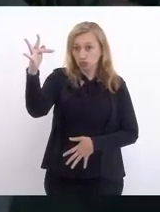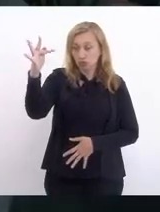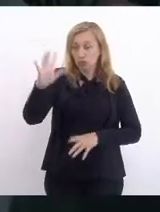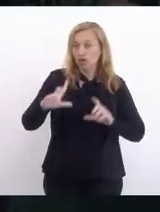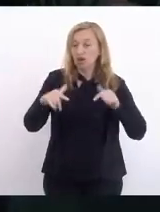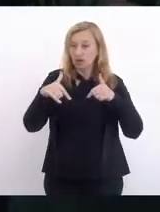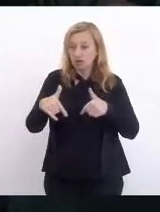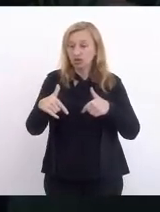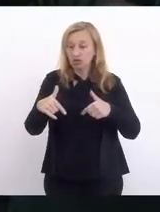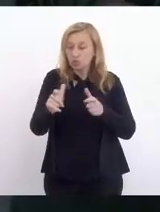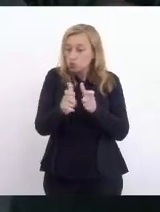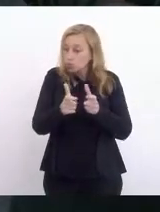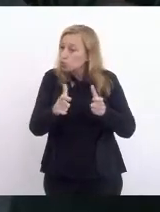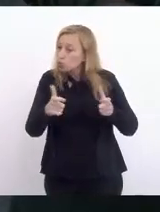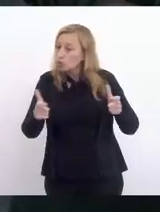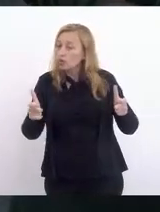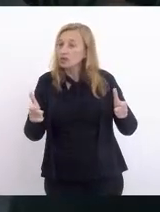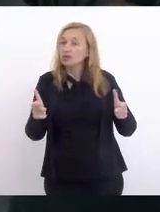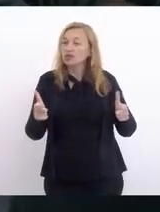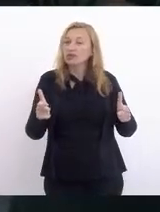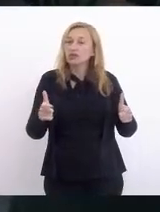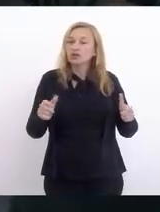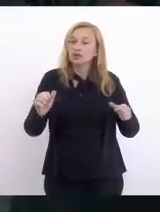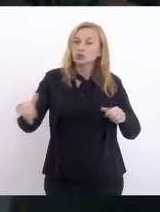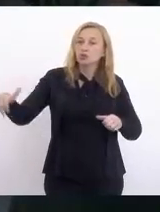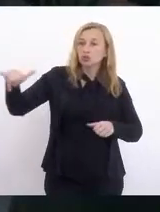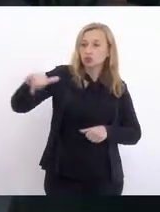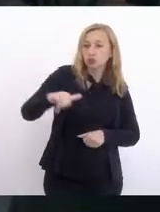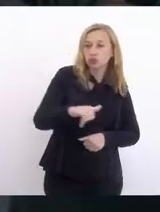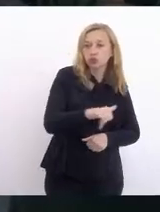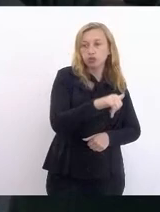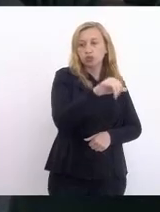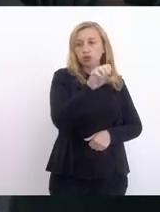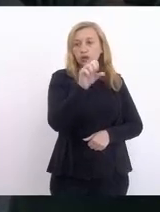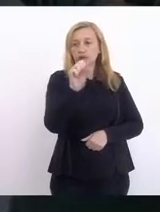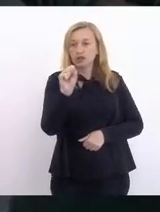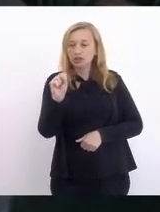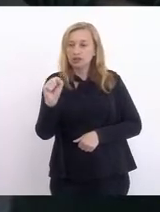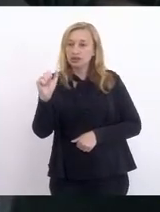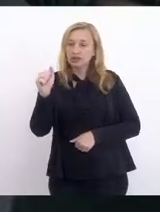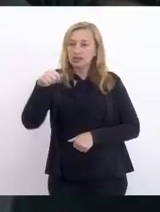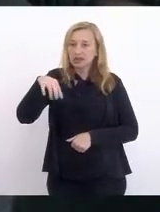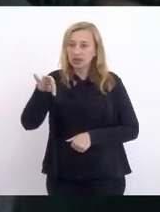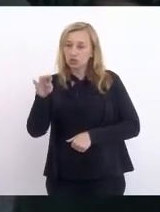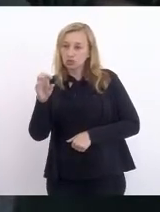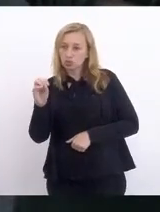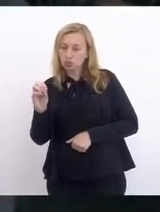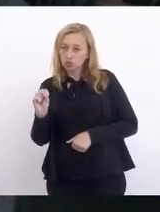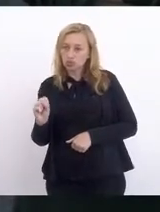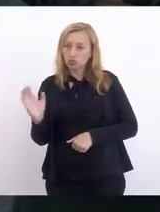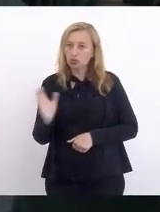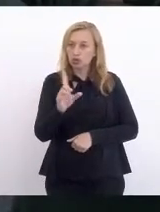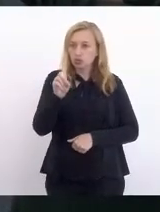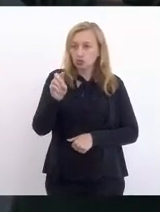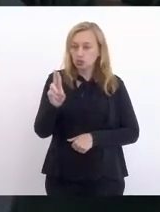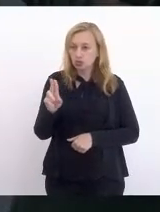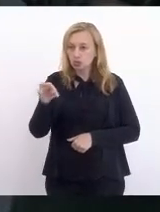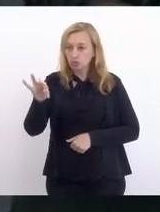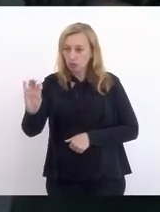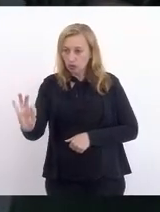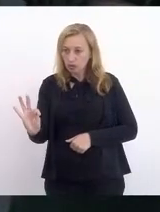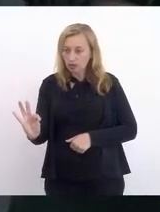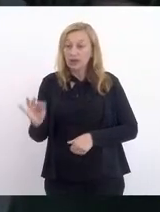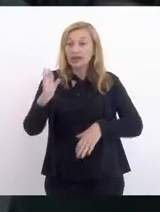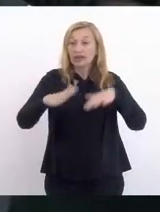funcionamento das ampliações do aeroporto Santos Dumont indeferimento